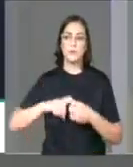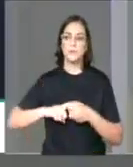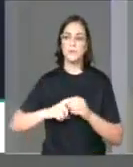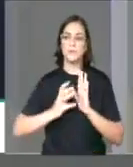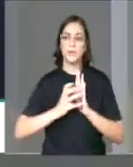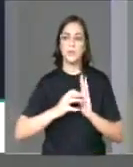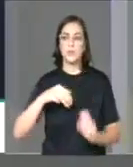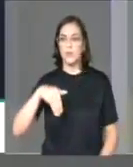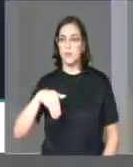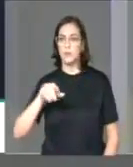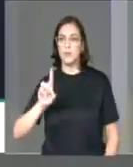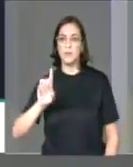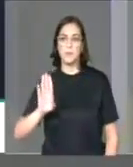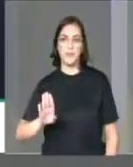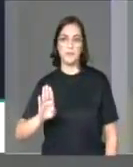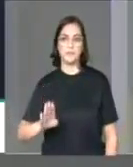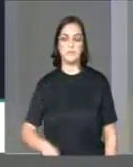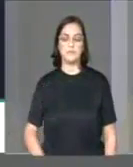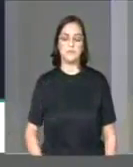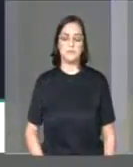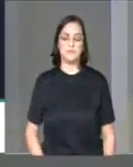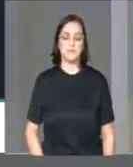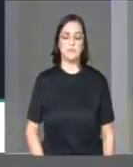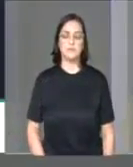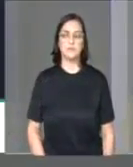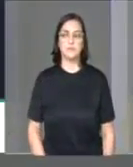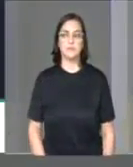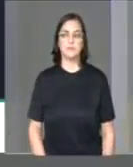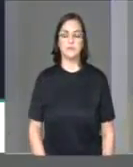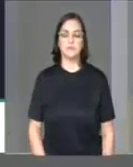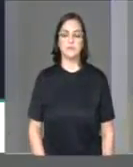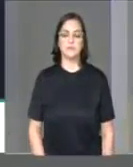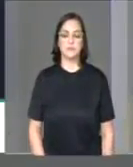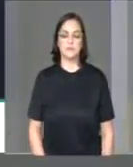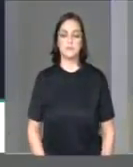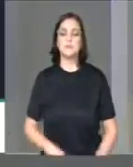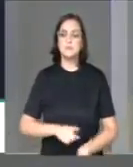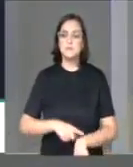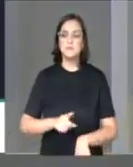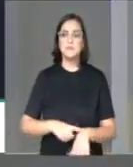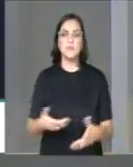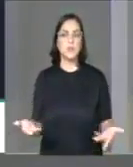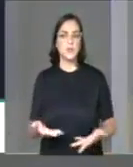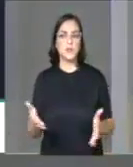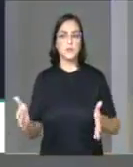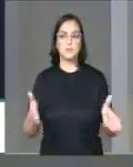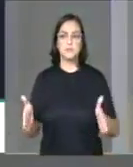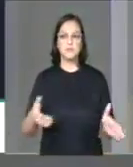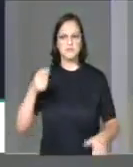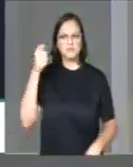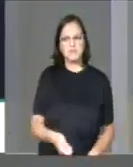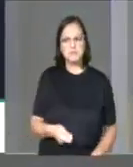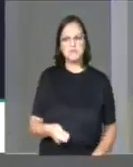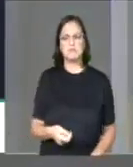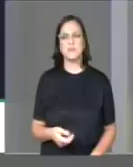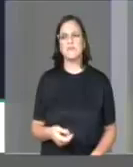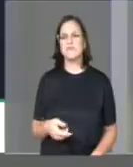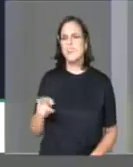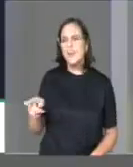MDB. No momento de polarização e radicalismos, sua sabedoria e